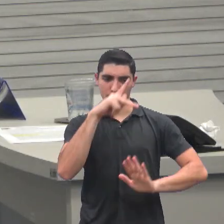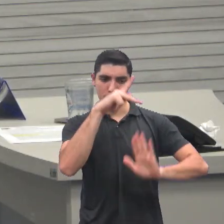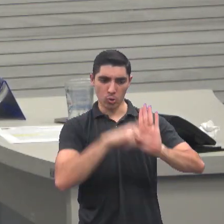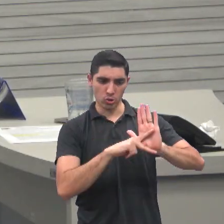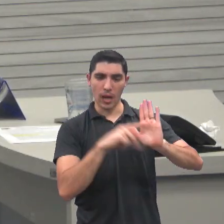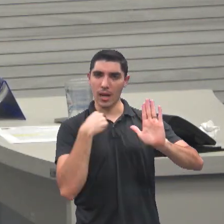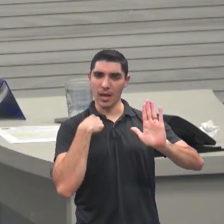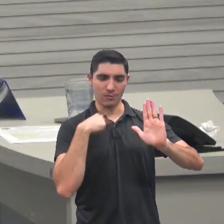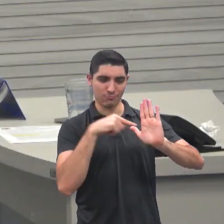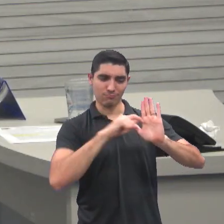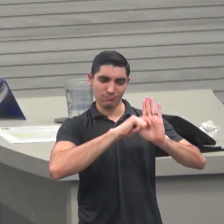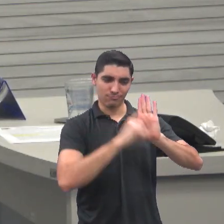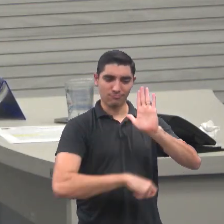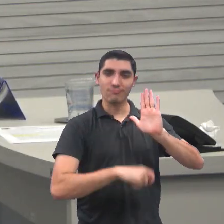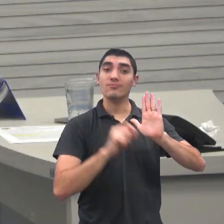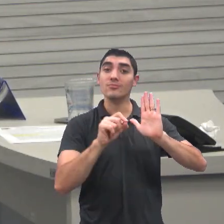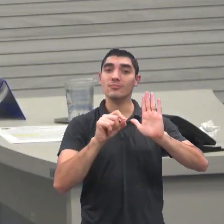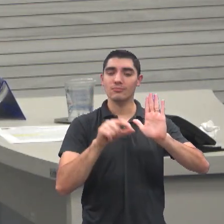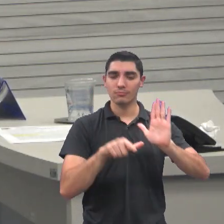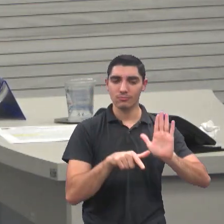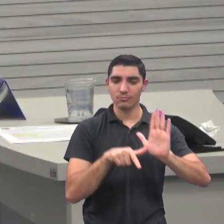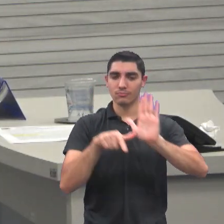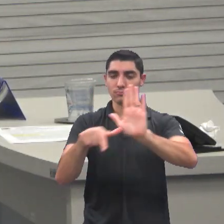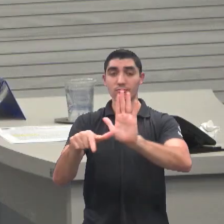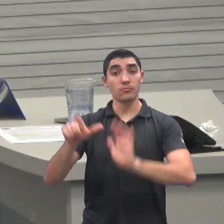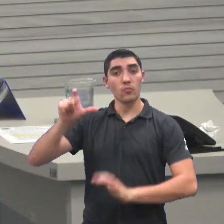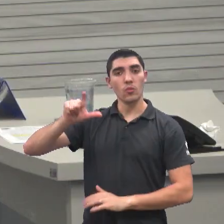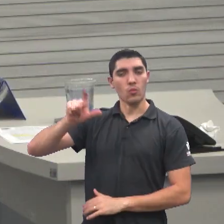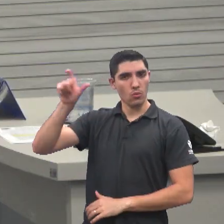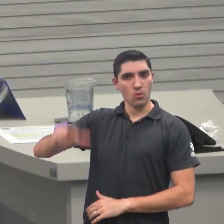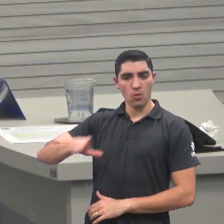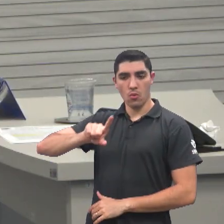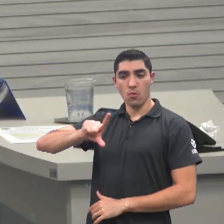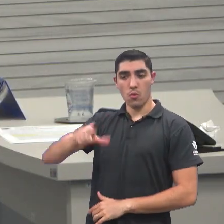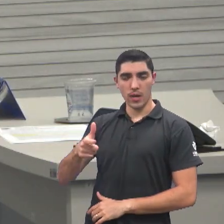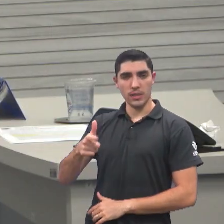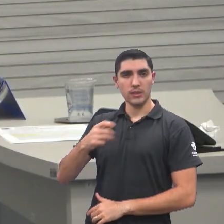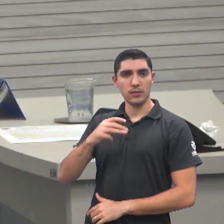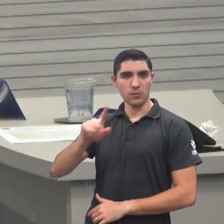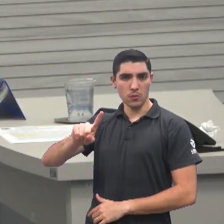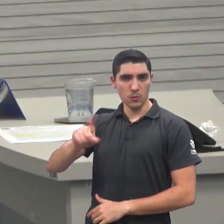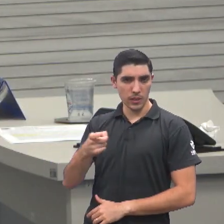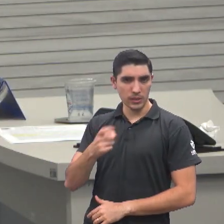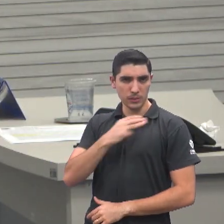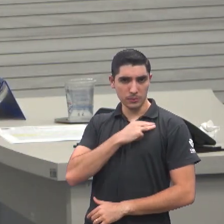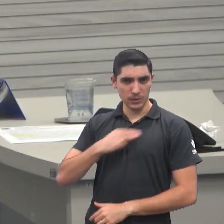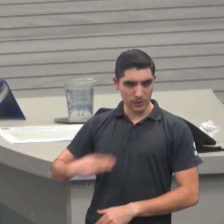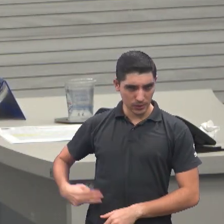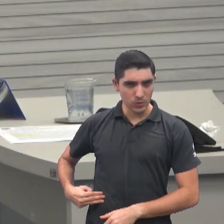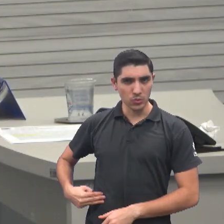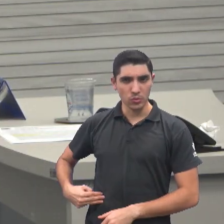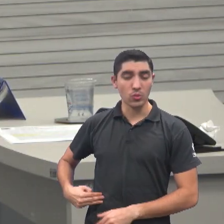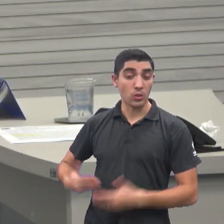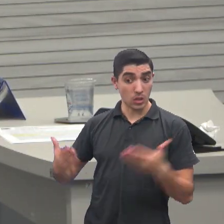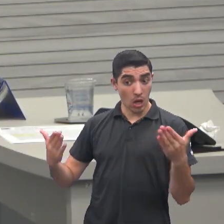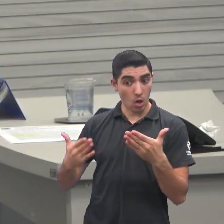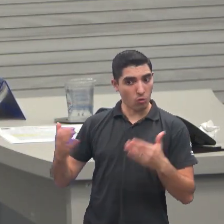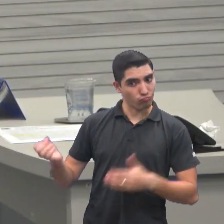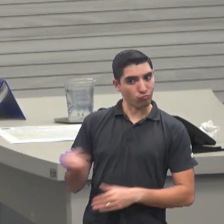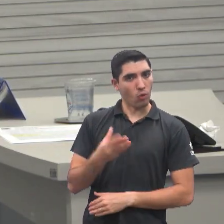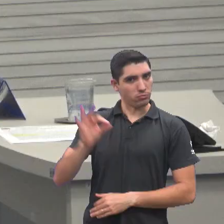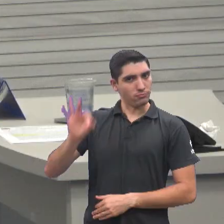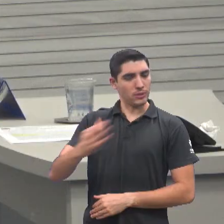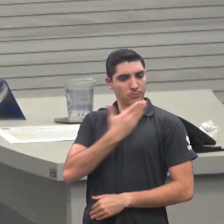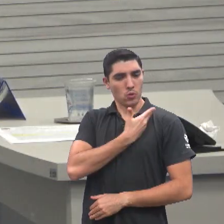cidadão joseense ao ex-ministro e agora governador Tarcísio. E, na época,